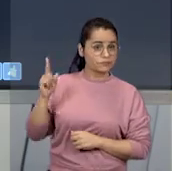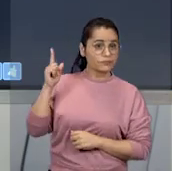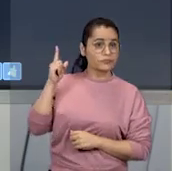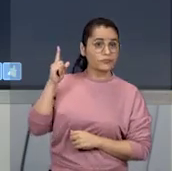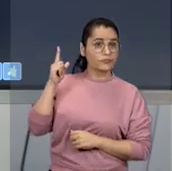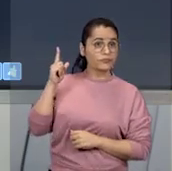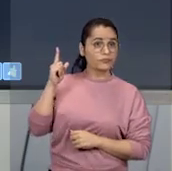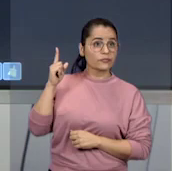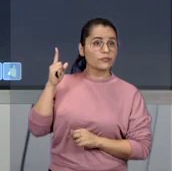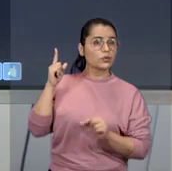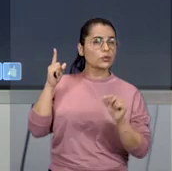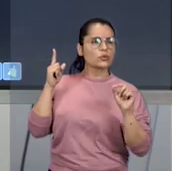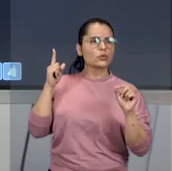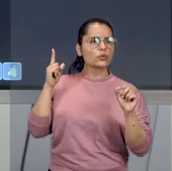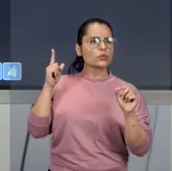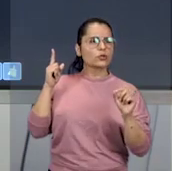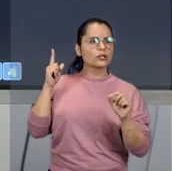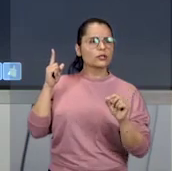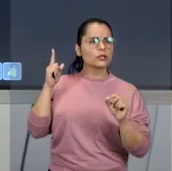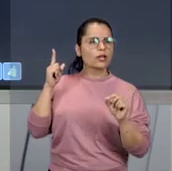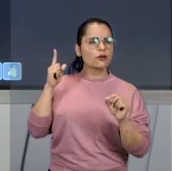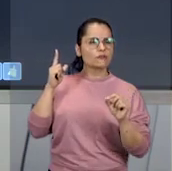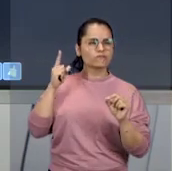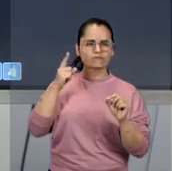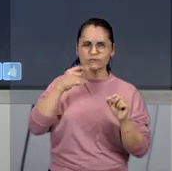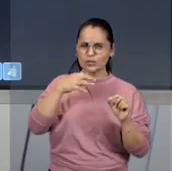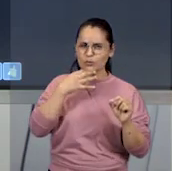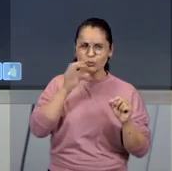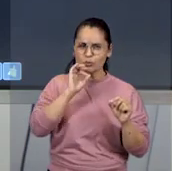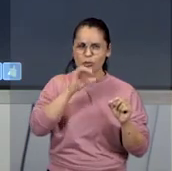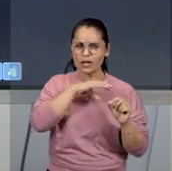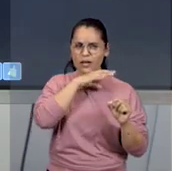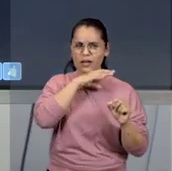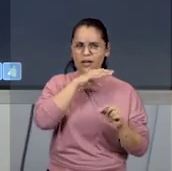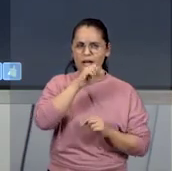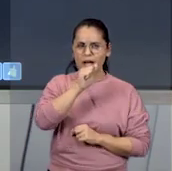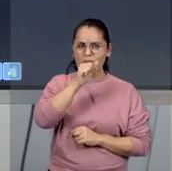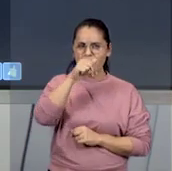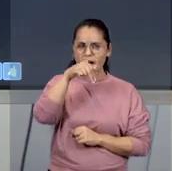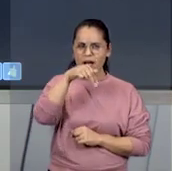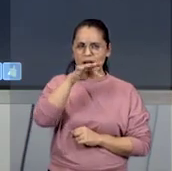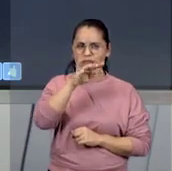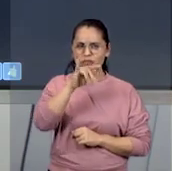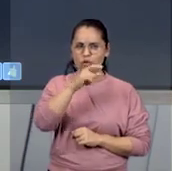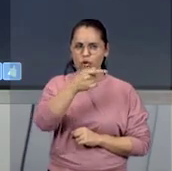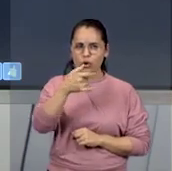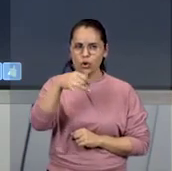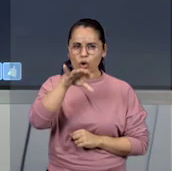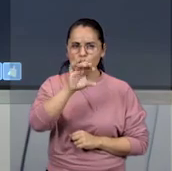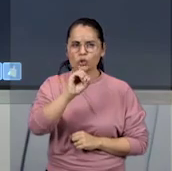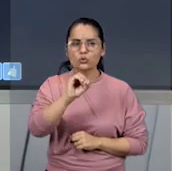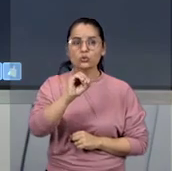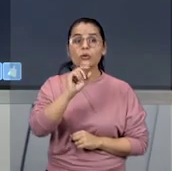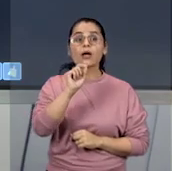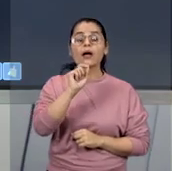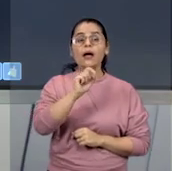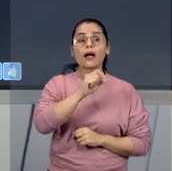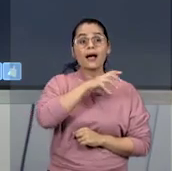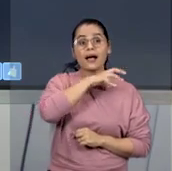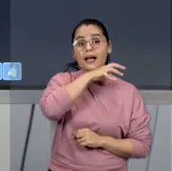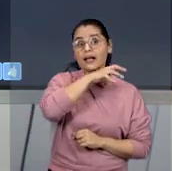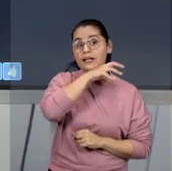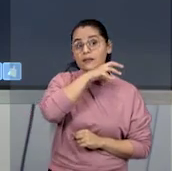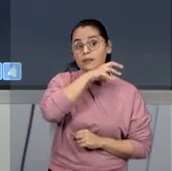Cefalocordata. Vocês não devem conhecer esse animal, chama anfioxo. Esse animal,